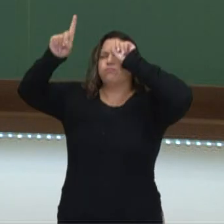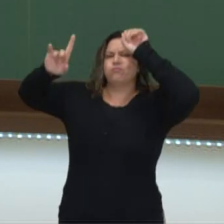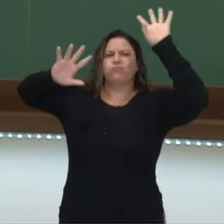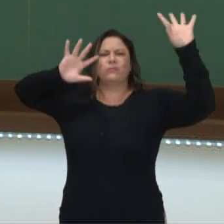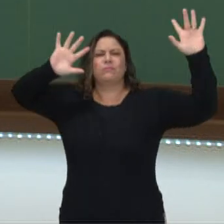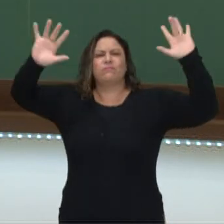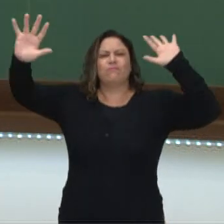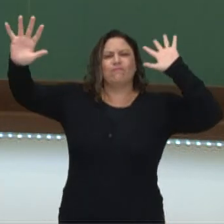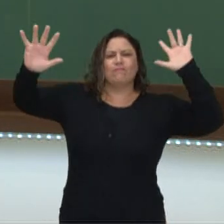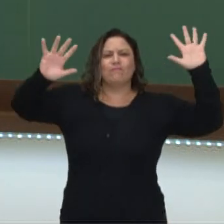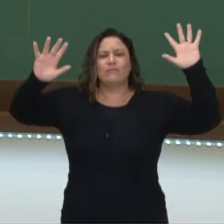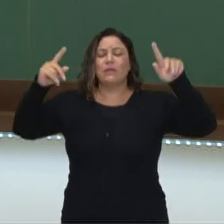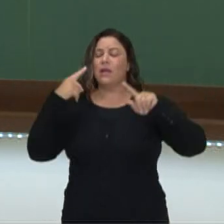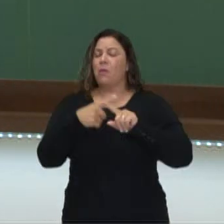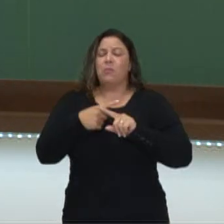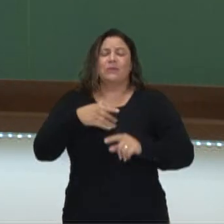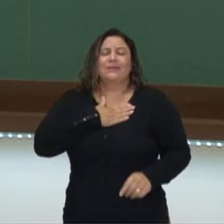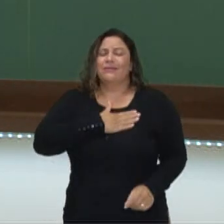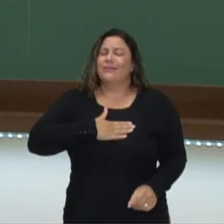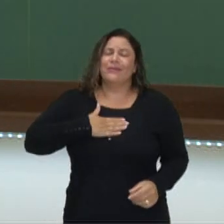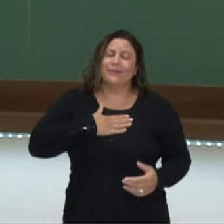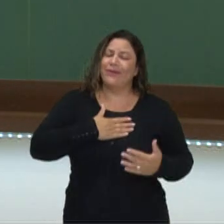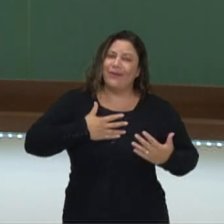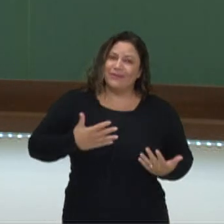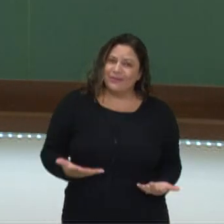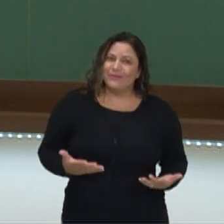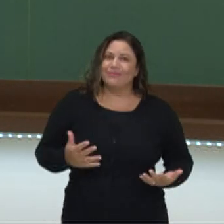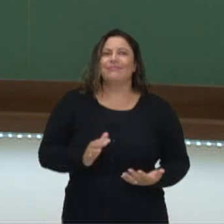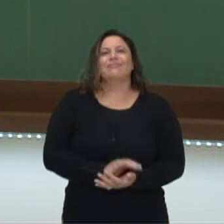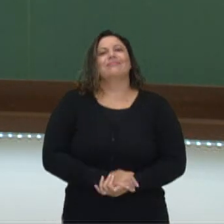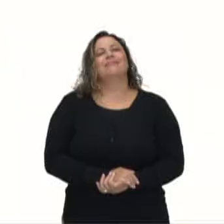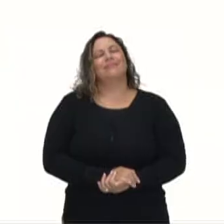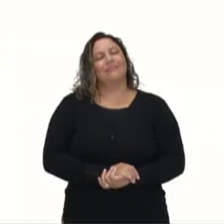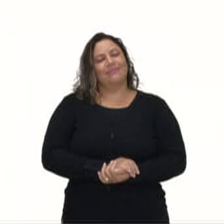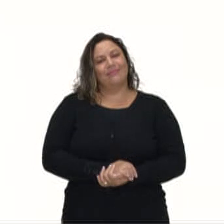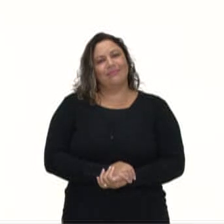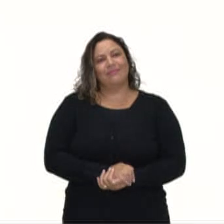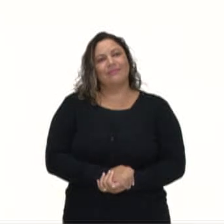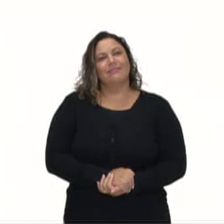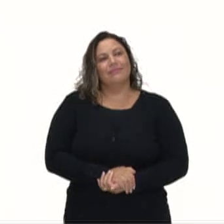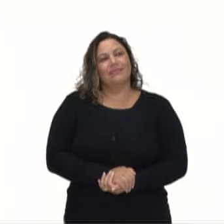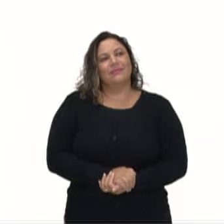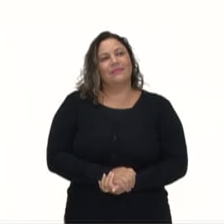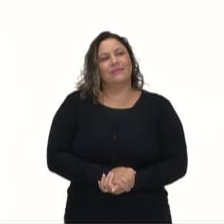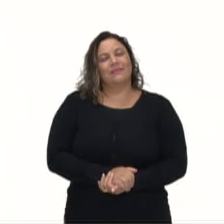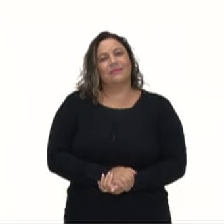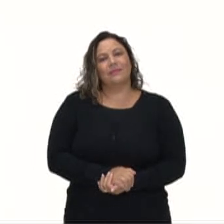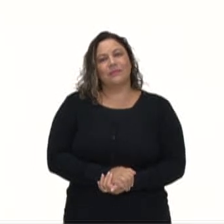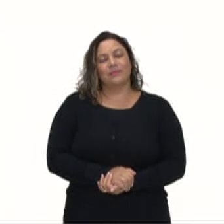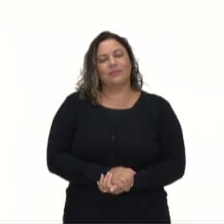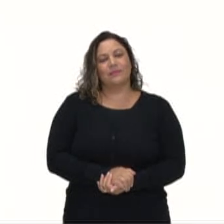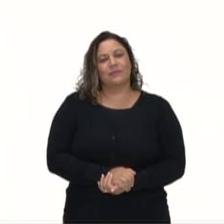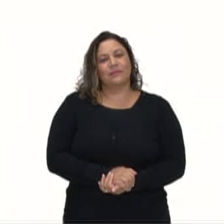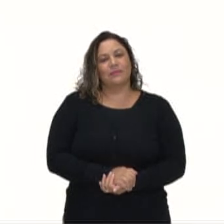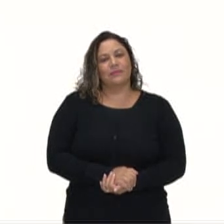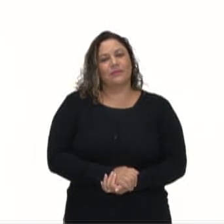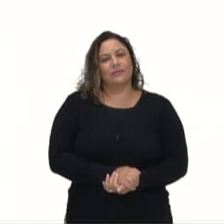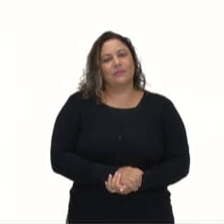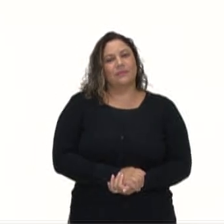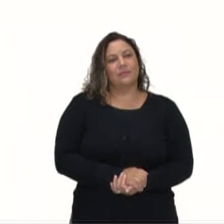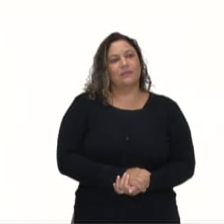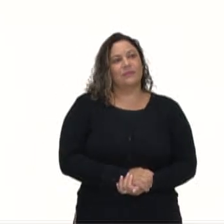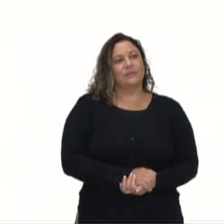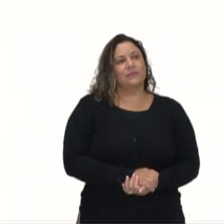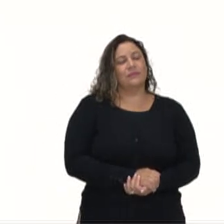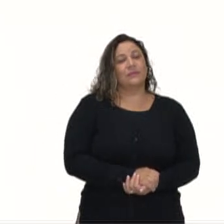tão facilmente? Porque ele faz o que ele gosta de fazer. To me, it's such fun creating characters. Para mim é